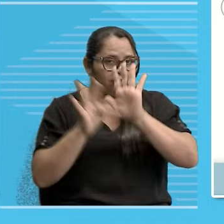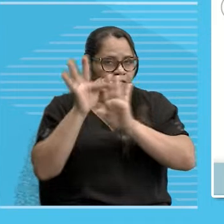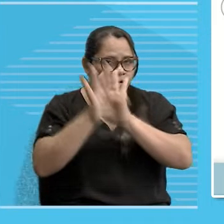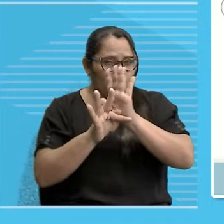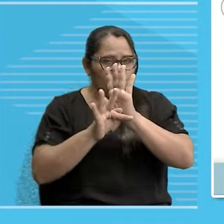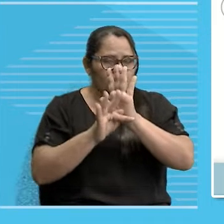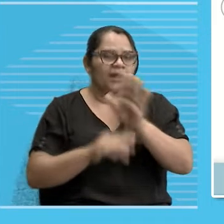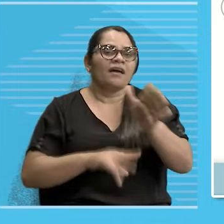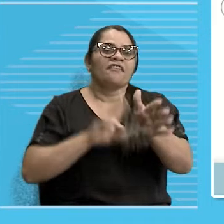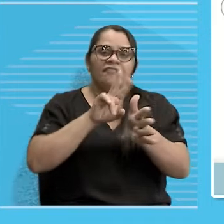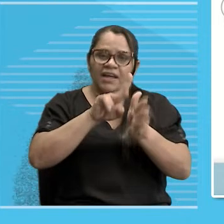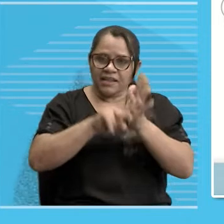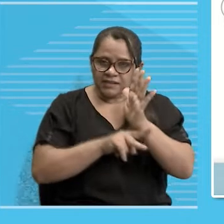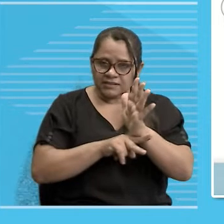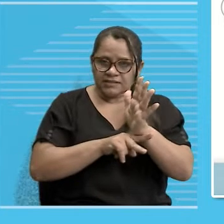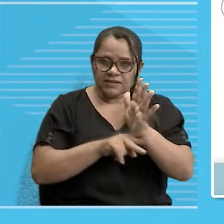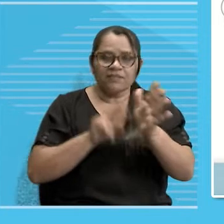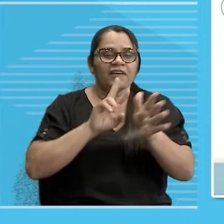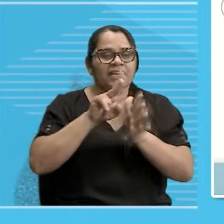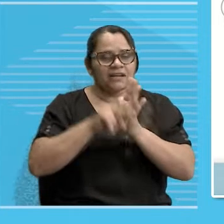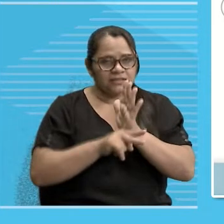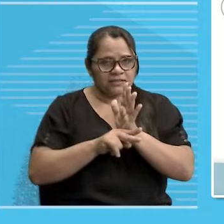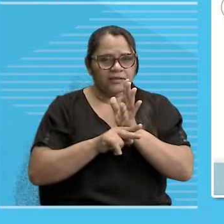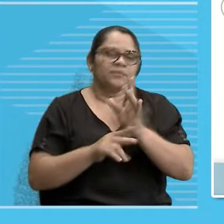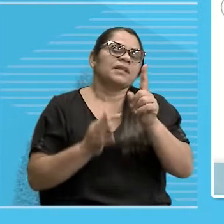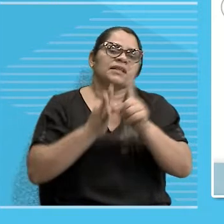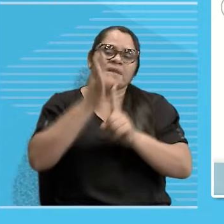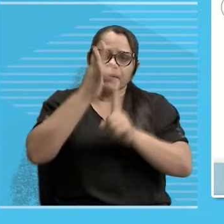Variação da temperatura em Celsius